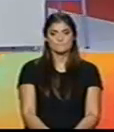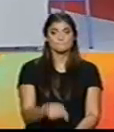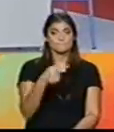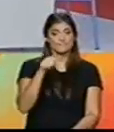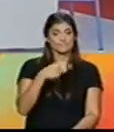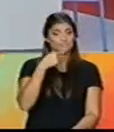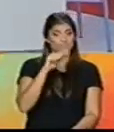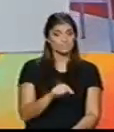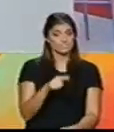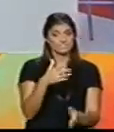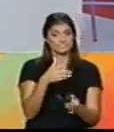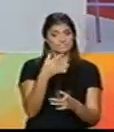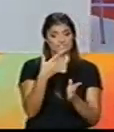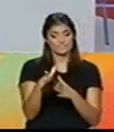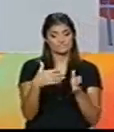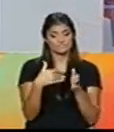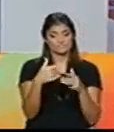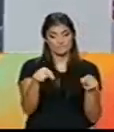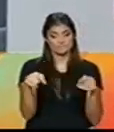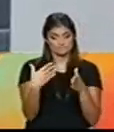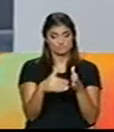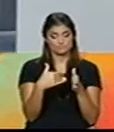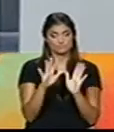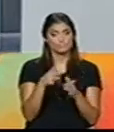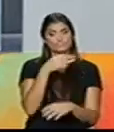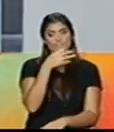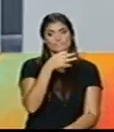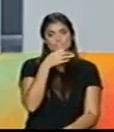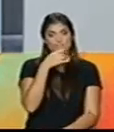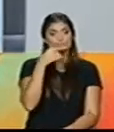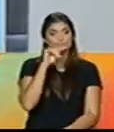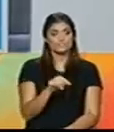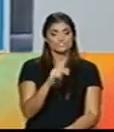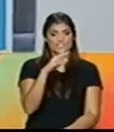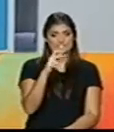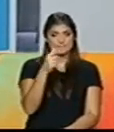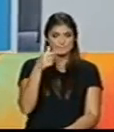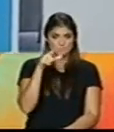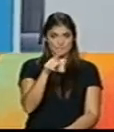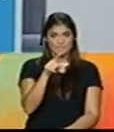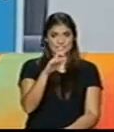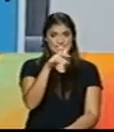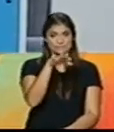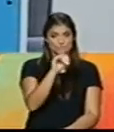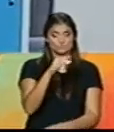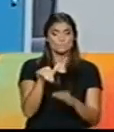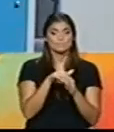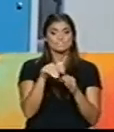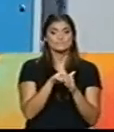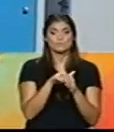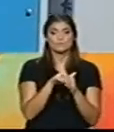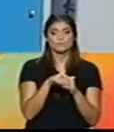Aqui estamos nós na espaço de culinária. Como tínhamos anunciado, está de volta a Isabel dos Santos, que participou